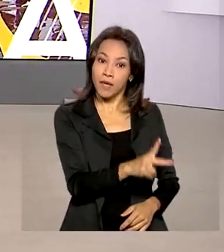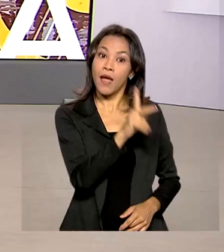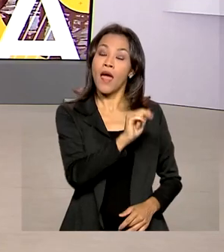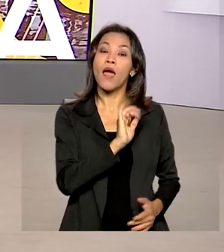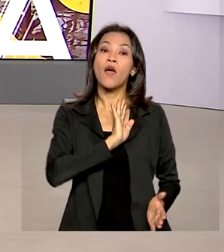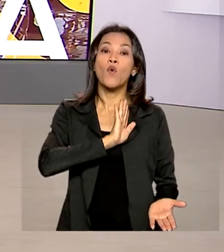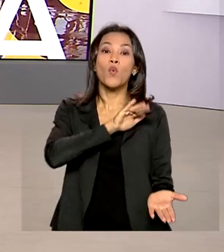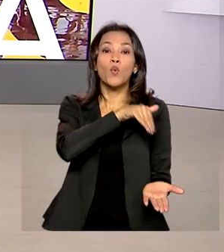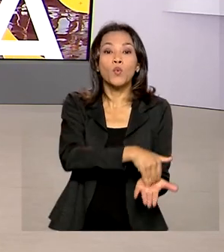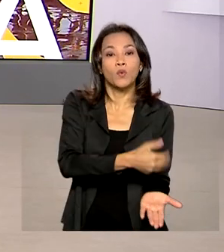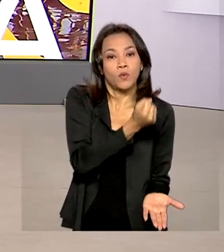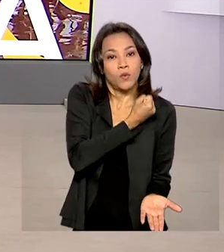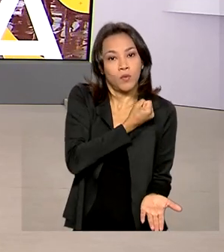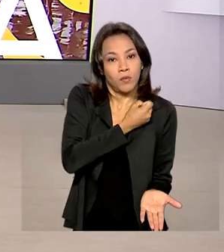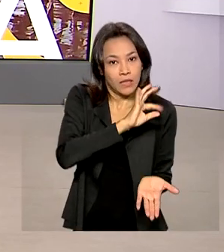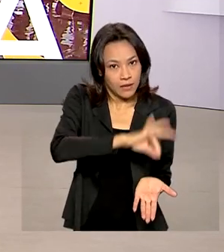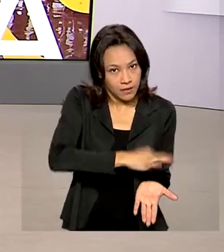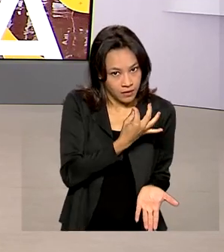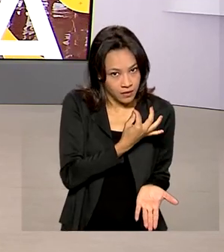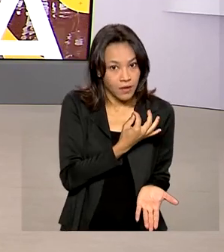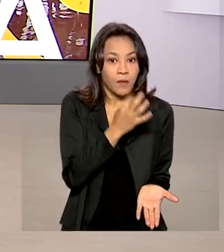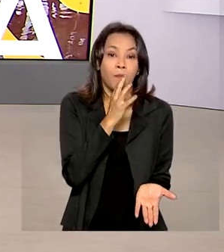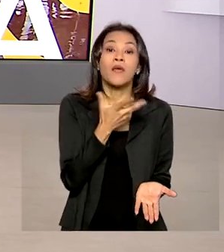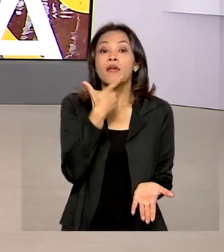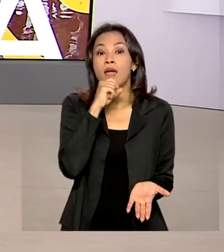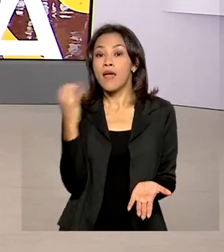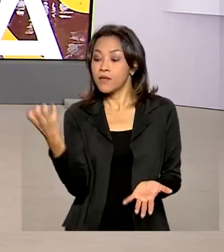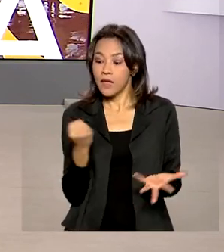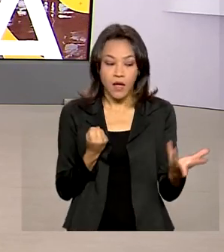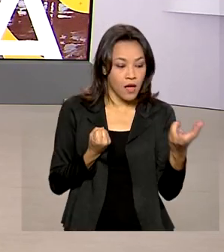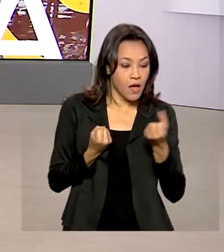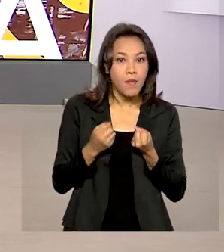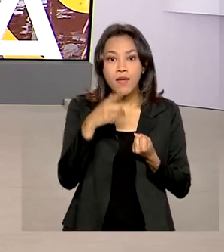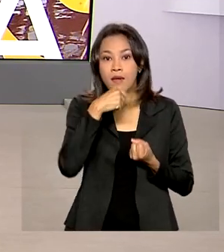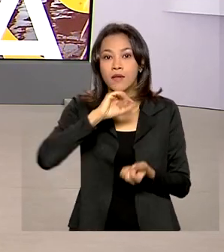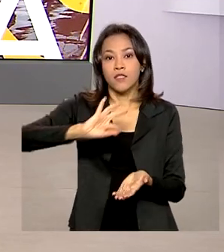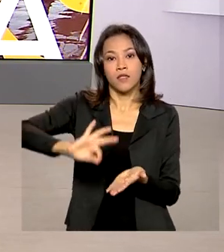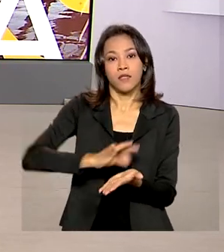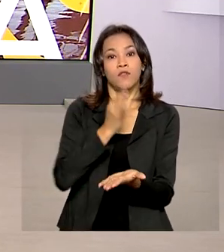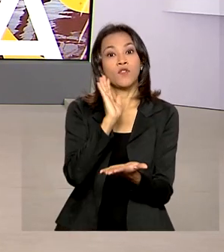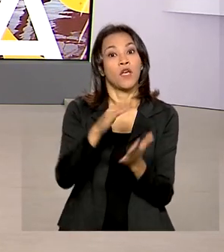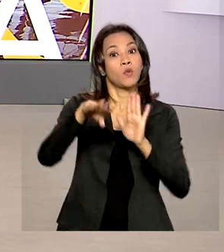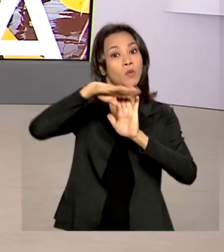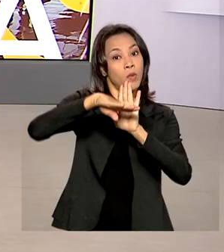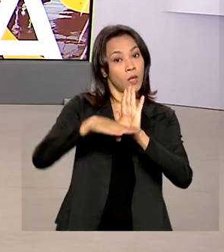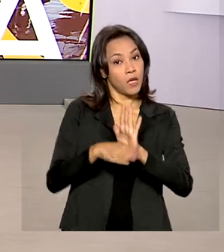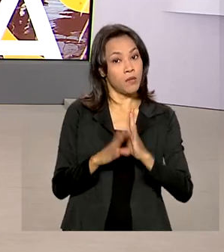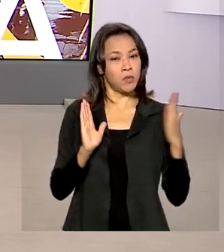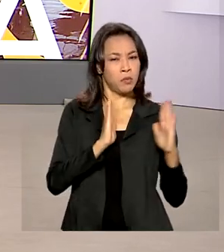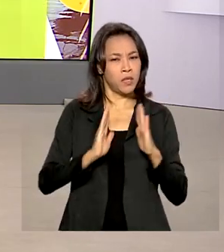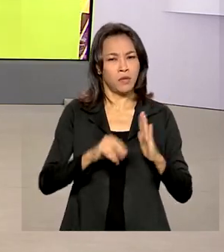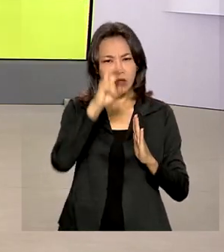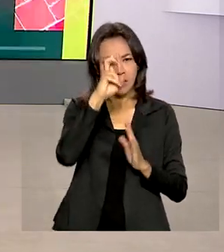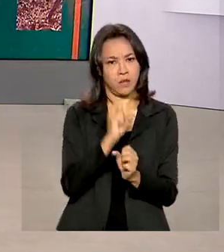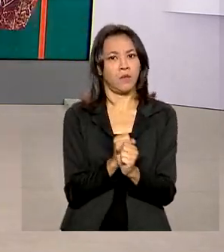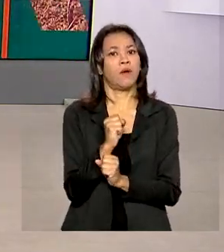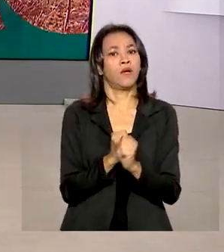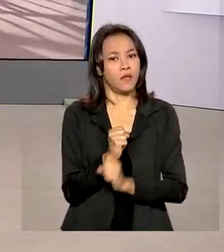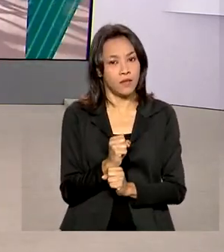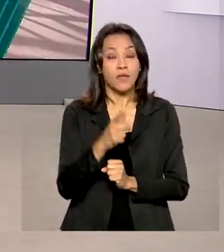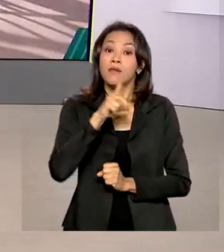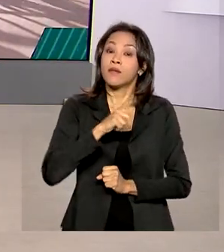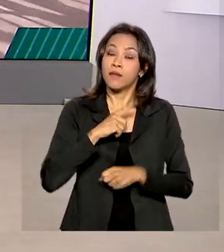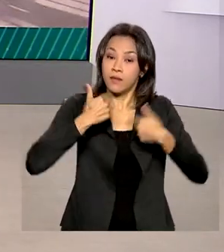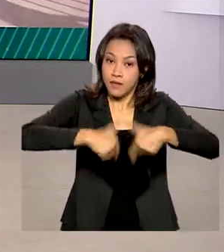final do número de inscrição. Recebem PIS-PASEP trabalhadores inscritos nos programas há pelo menos 5 anos e que tenham